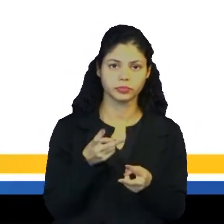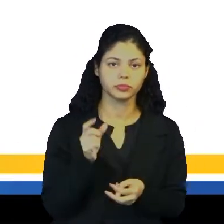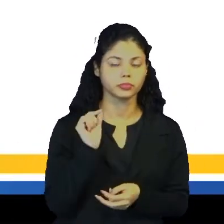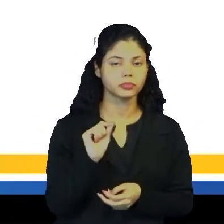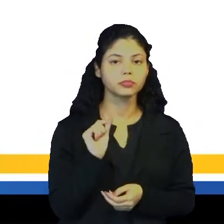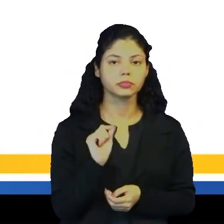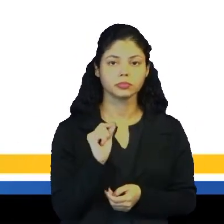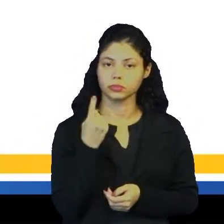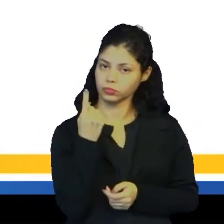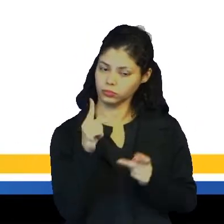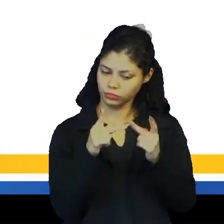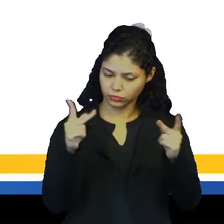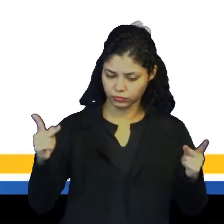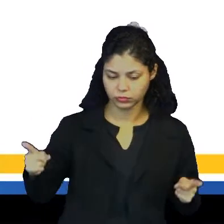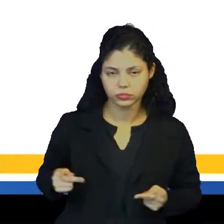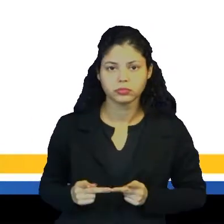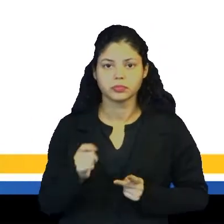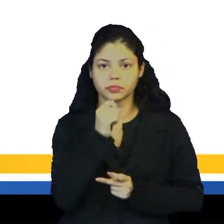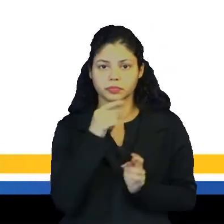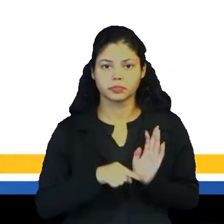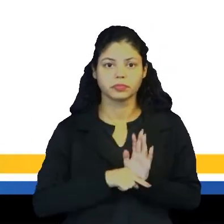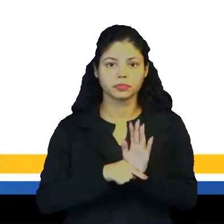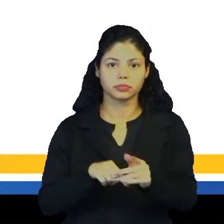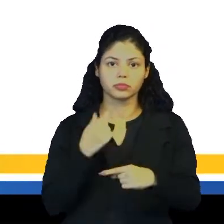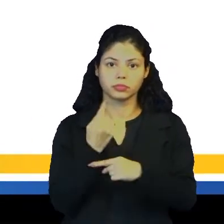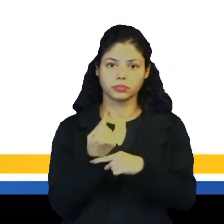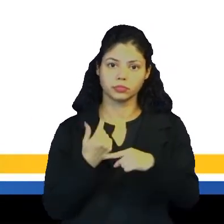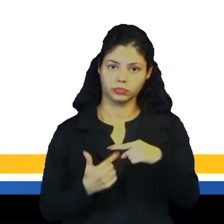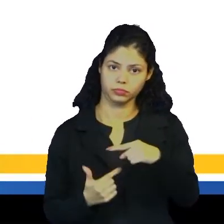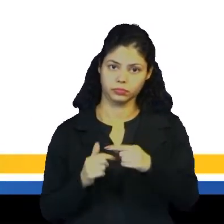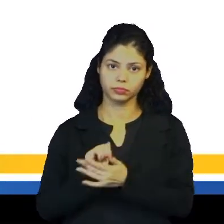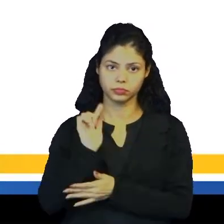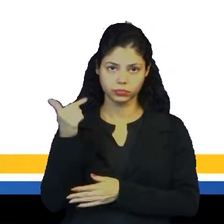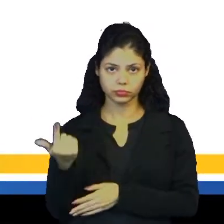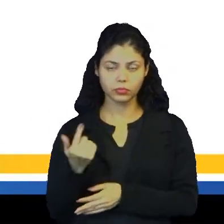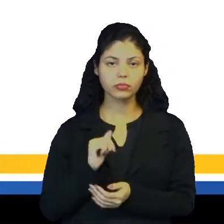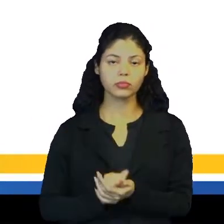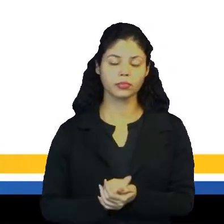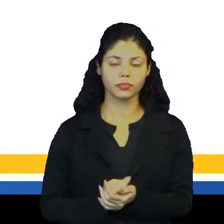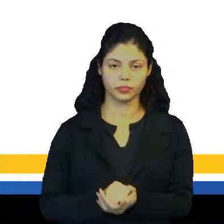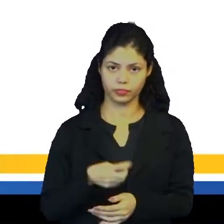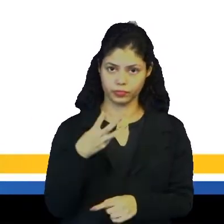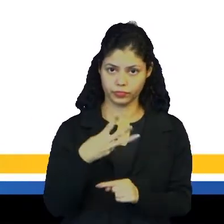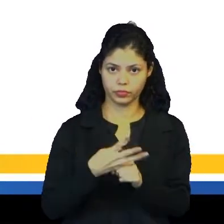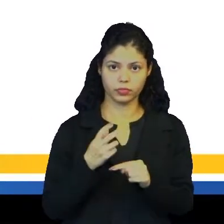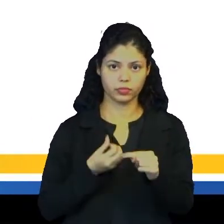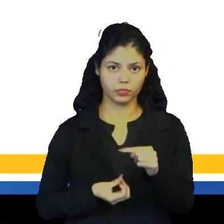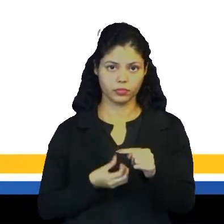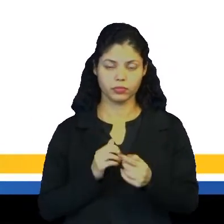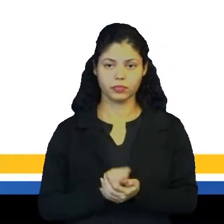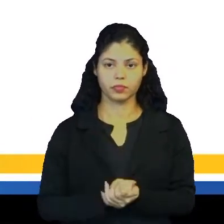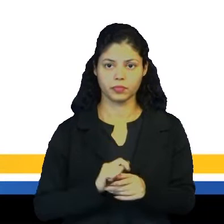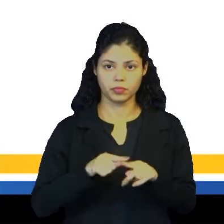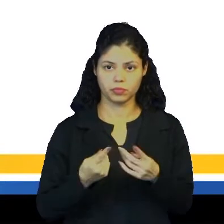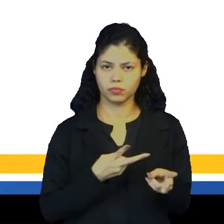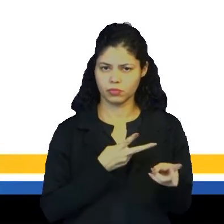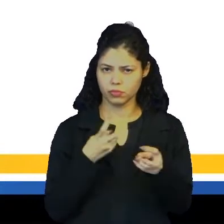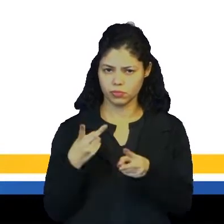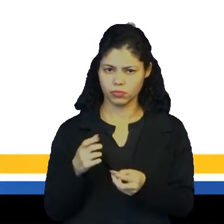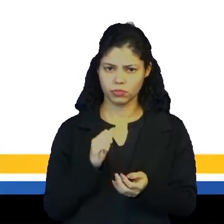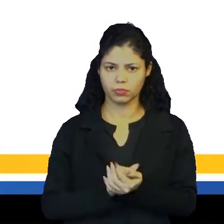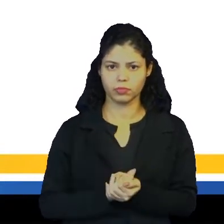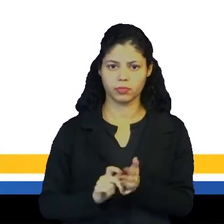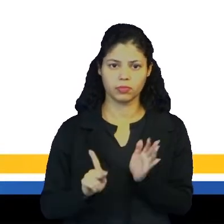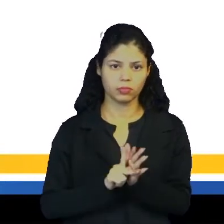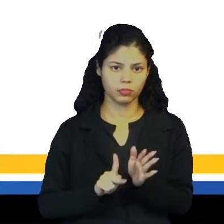que uma das pizzas representa 1/2 e a outra representa o 3/6. Mas percebam que